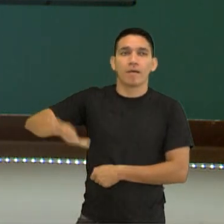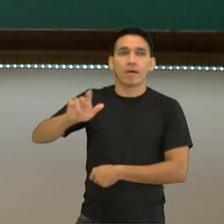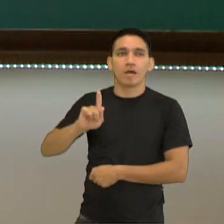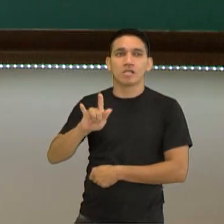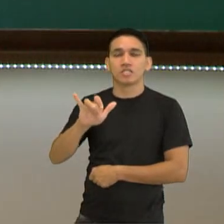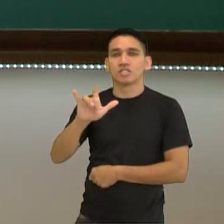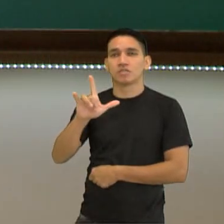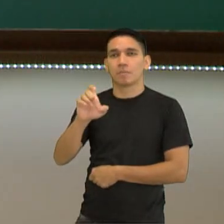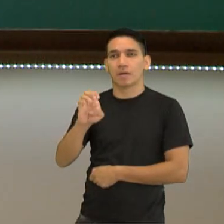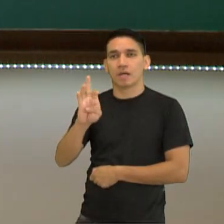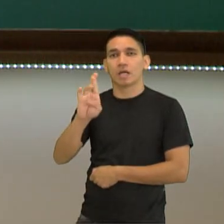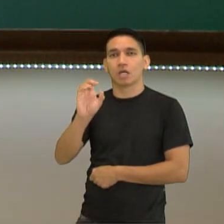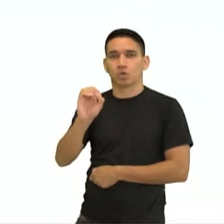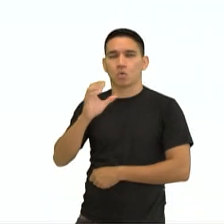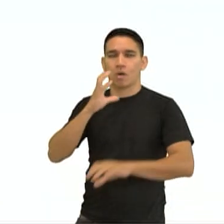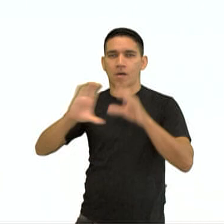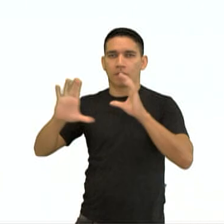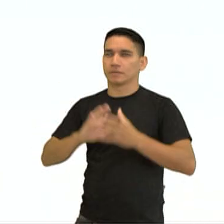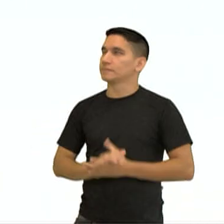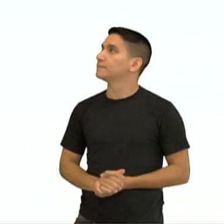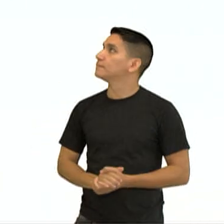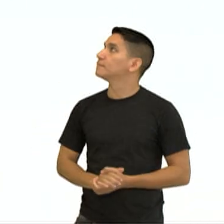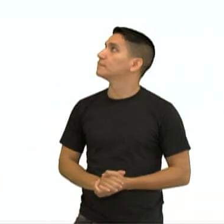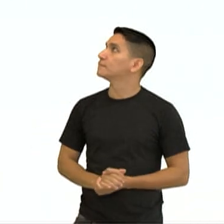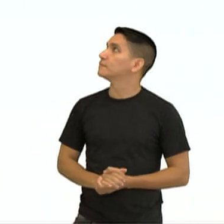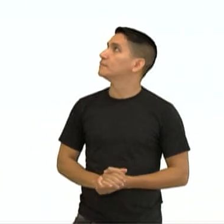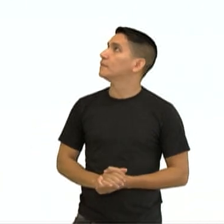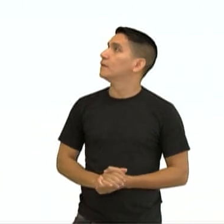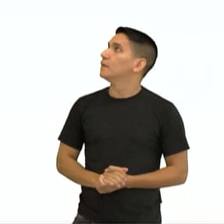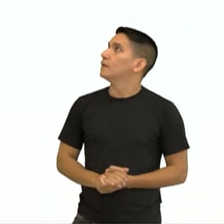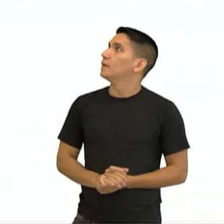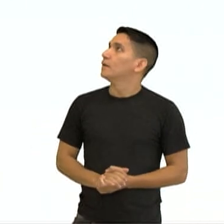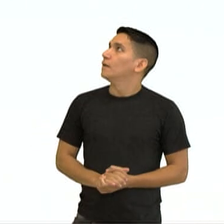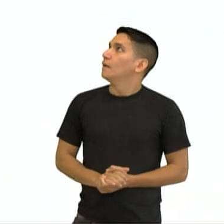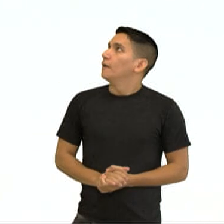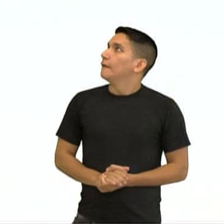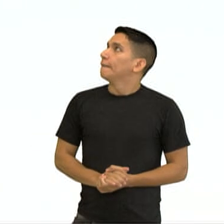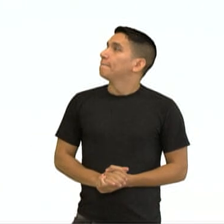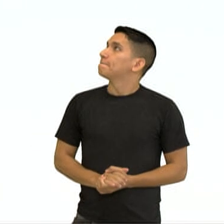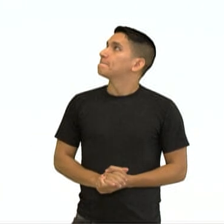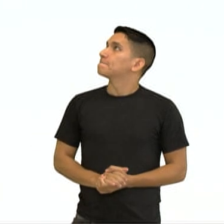vai cantar aí para a gente interpretar.